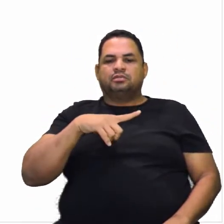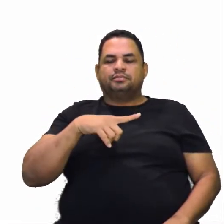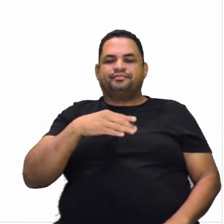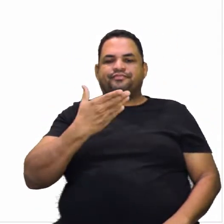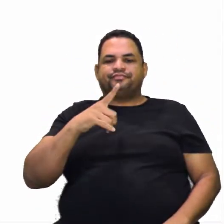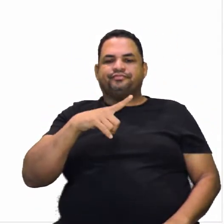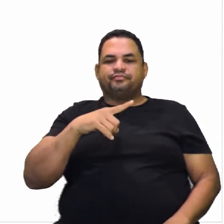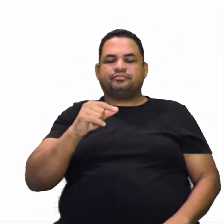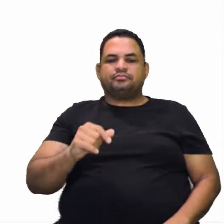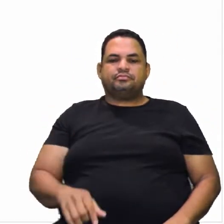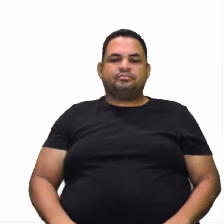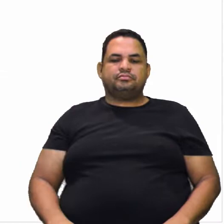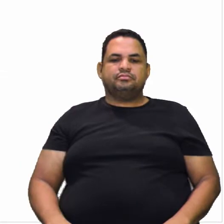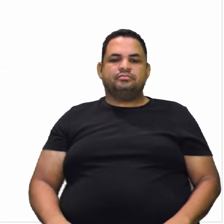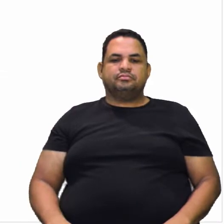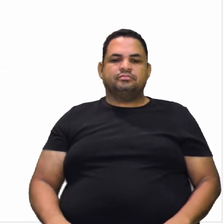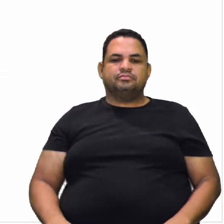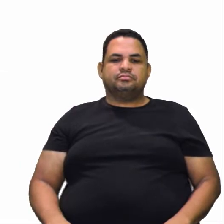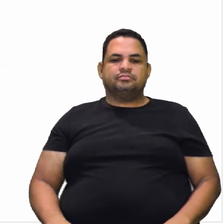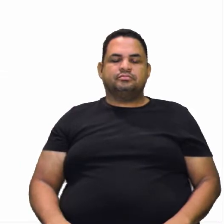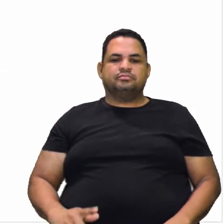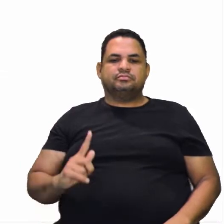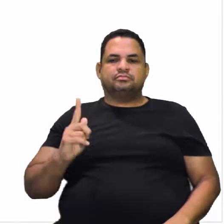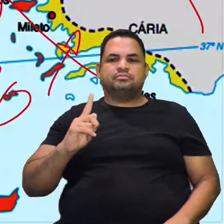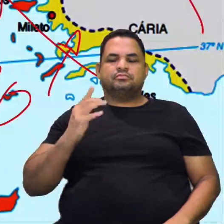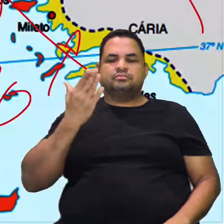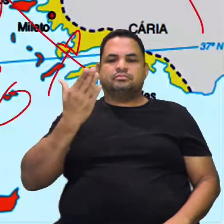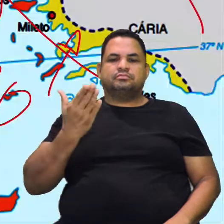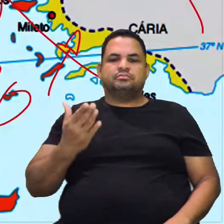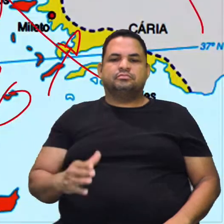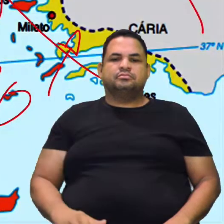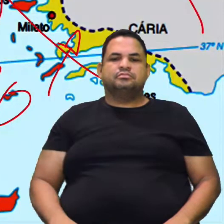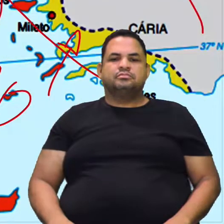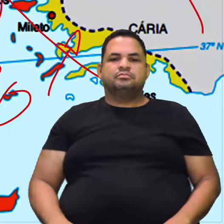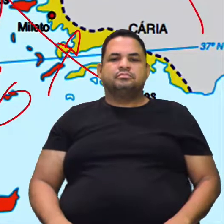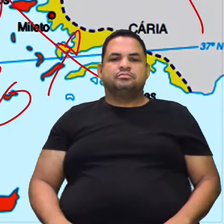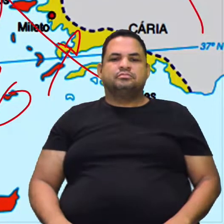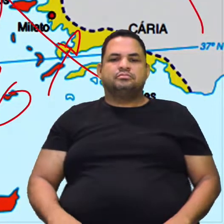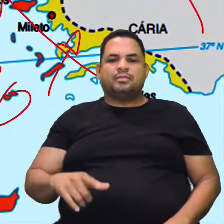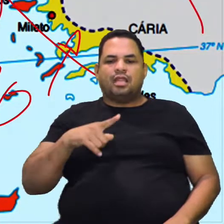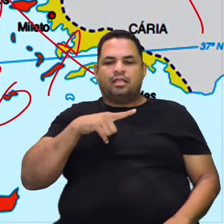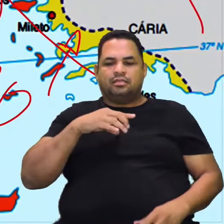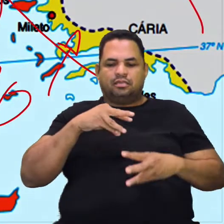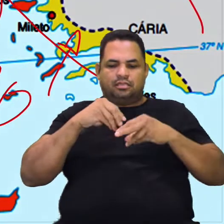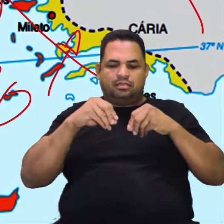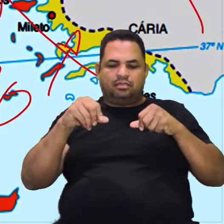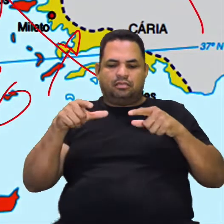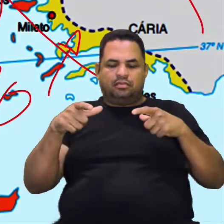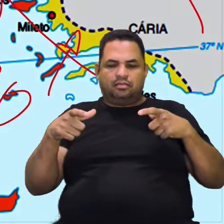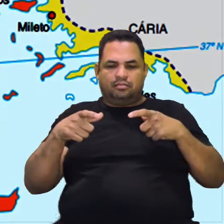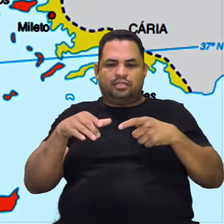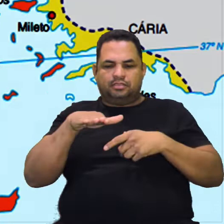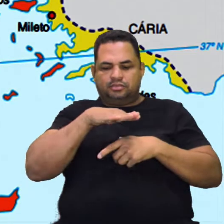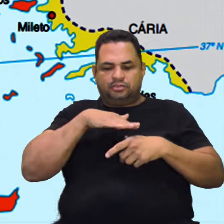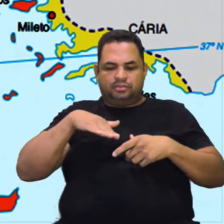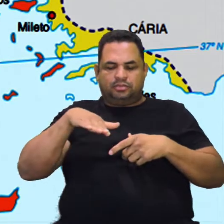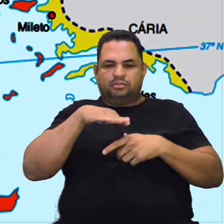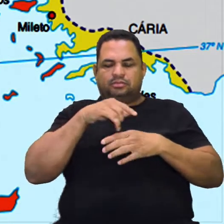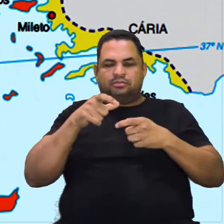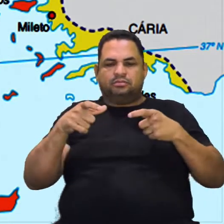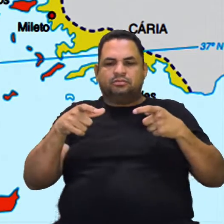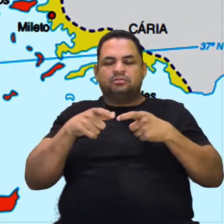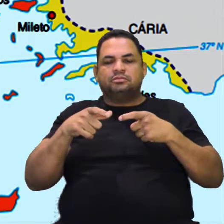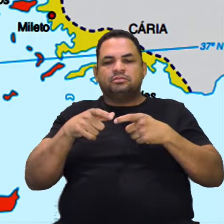A península, gente, geografia, vamos para a geografia. A península é uma faixa de terra, vamos limpar aqui para vocês entenderem melhor.